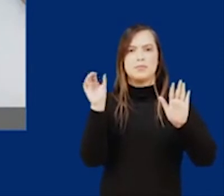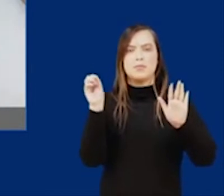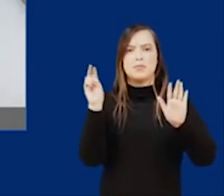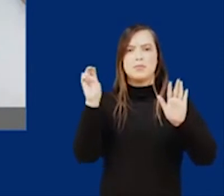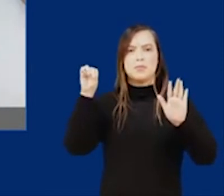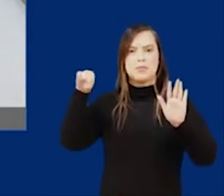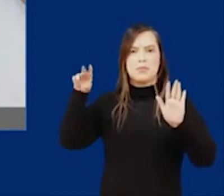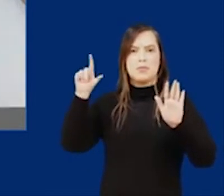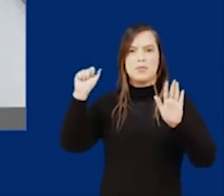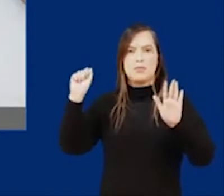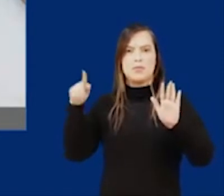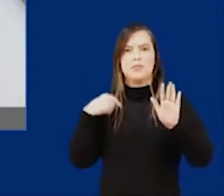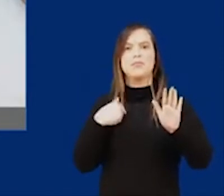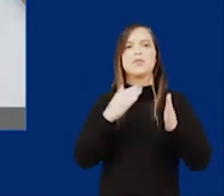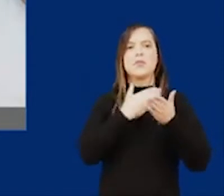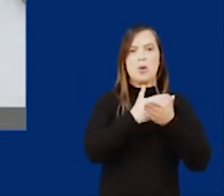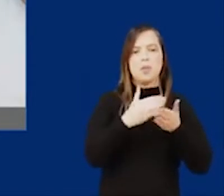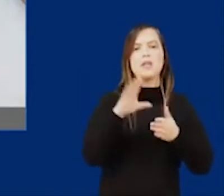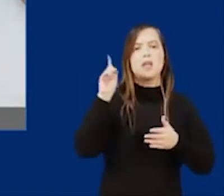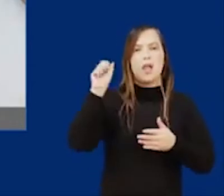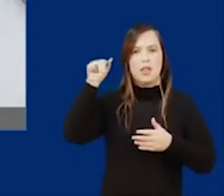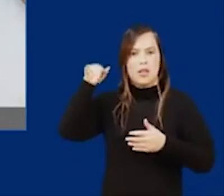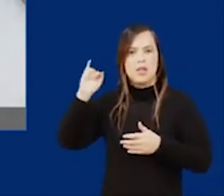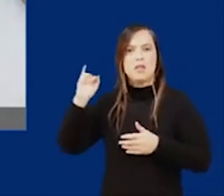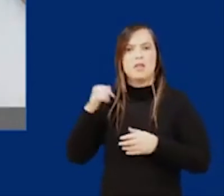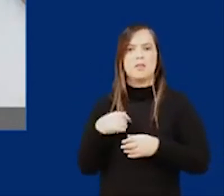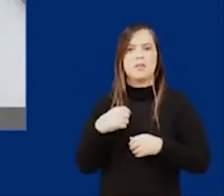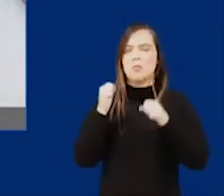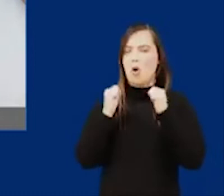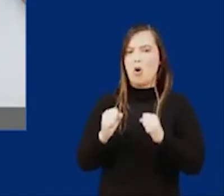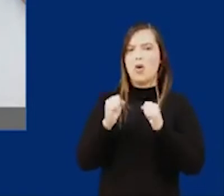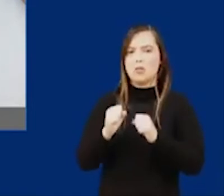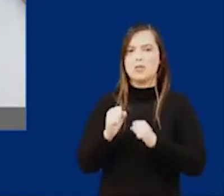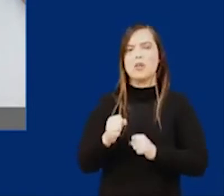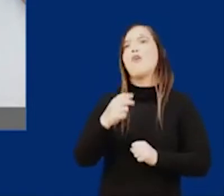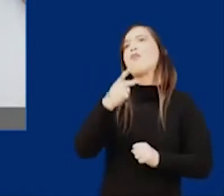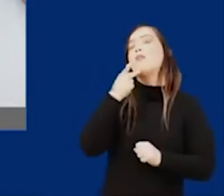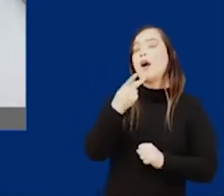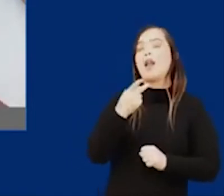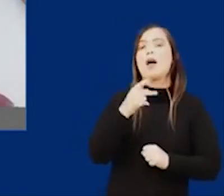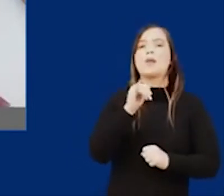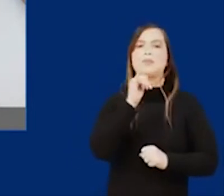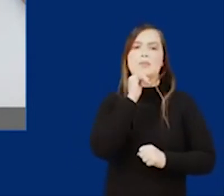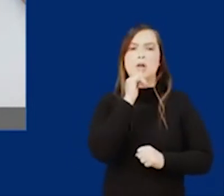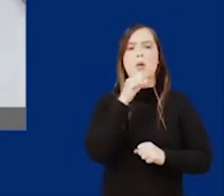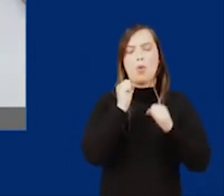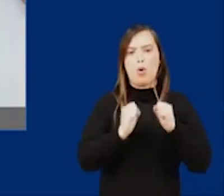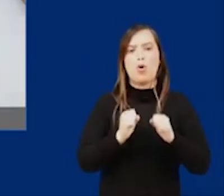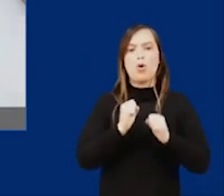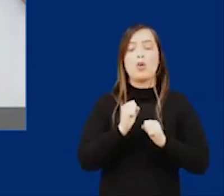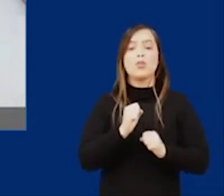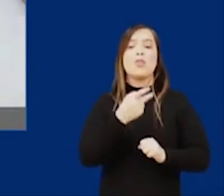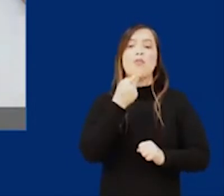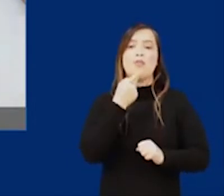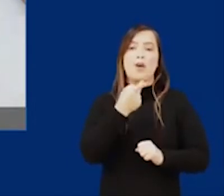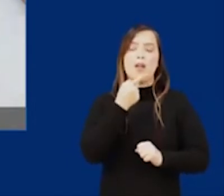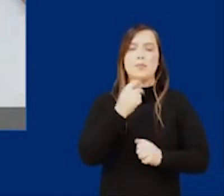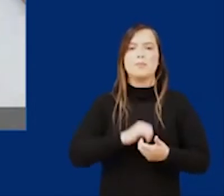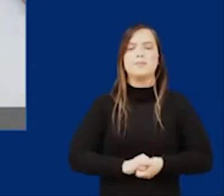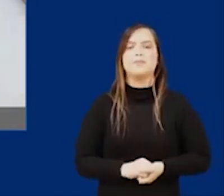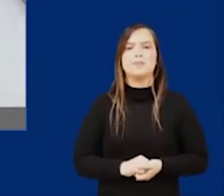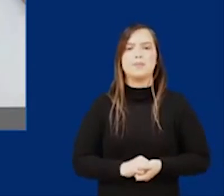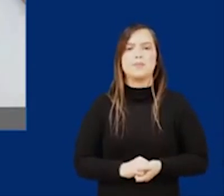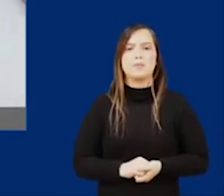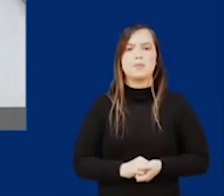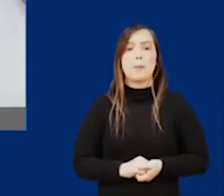começar. Quer começar, Dani? Que aí vai. Quer falar primeiro? Eu ia dizer, pode ser. Eu ia dizer que, assim, quando que